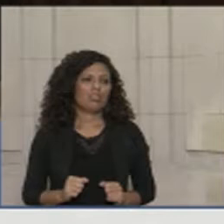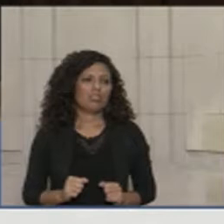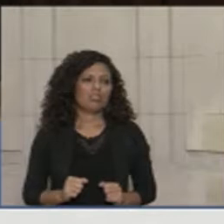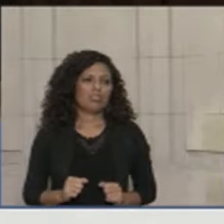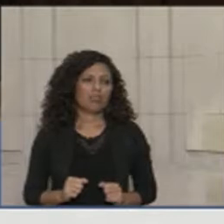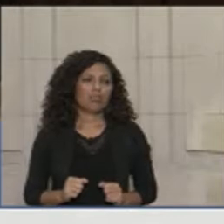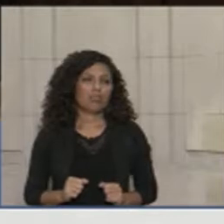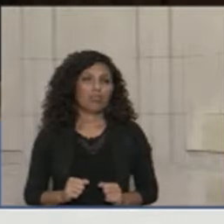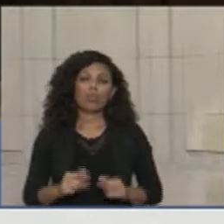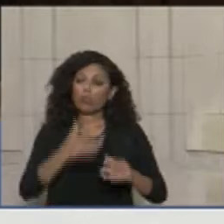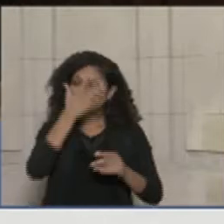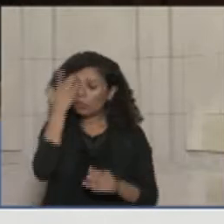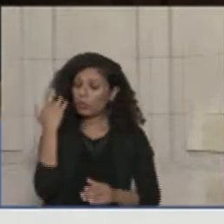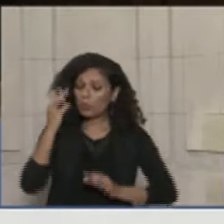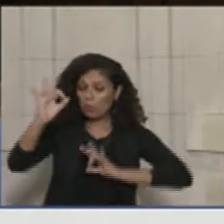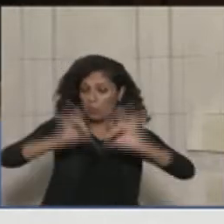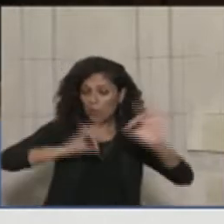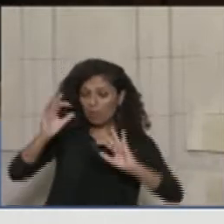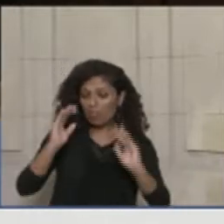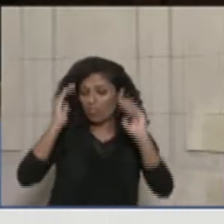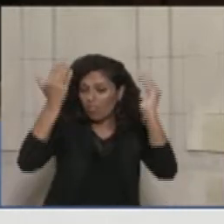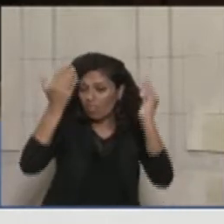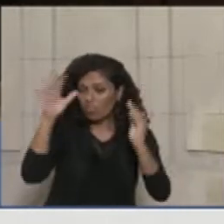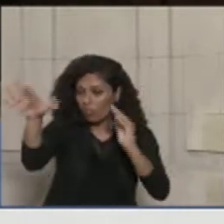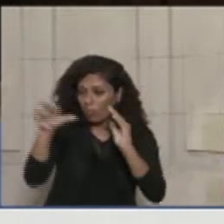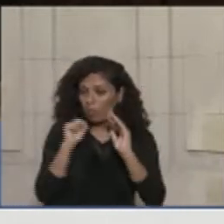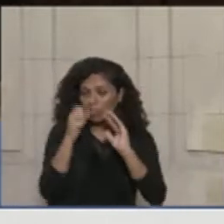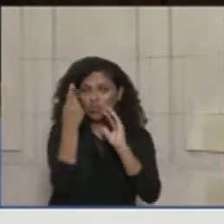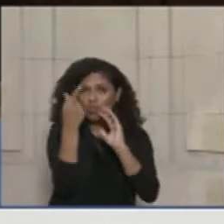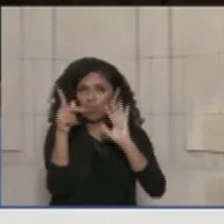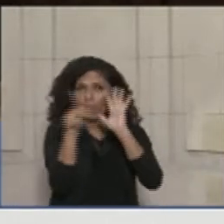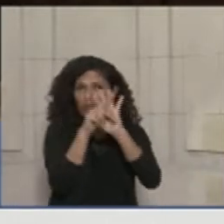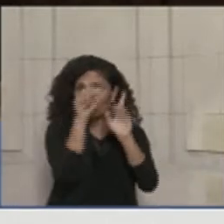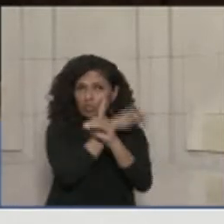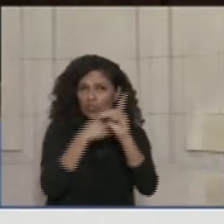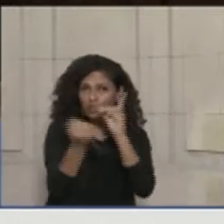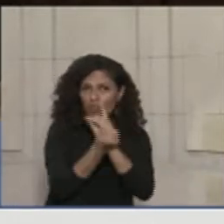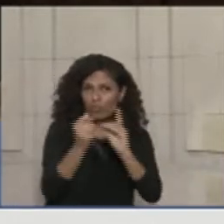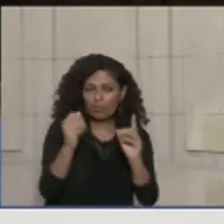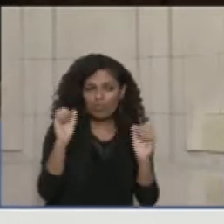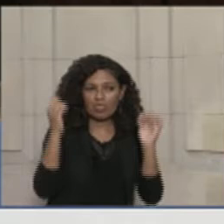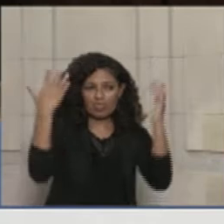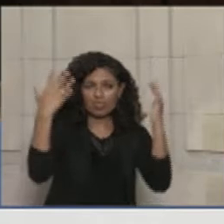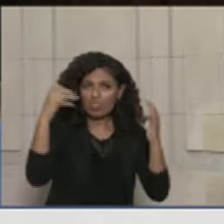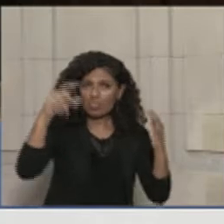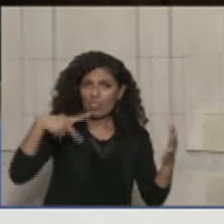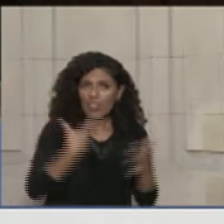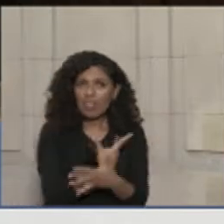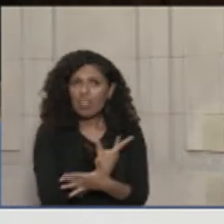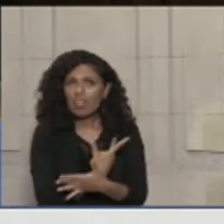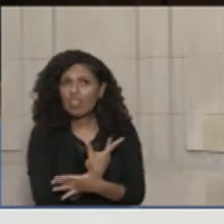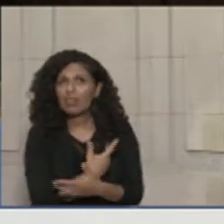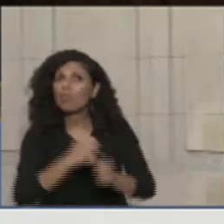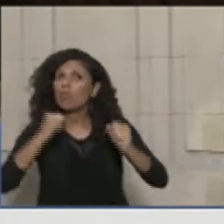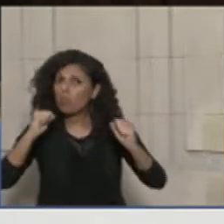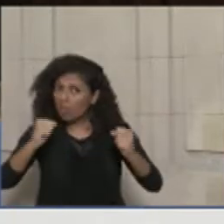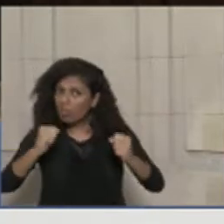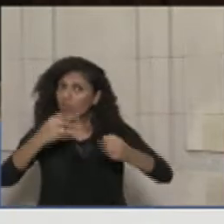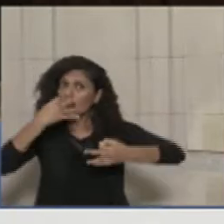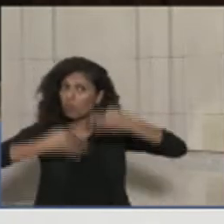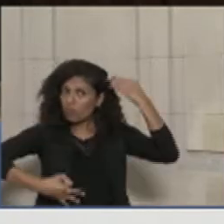que fizerem comemorações com dinheiro público, sujeitos à denúncia a